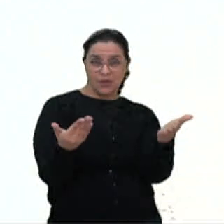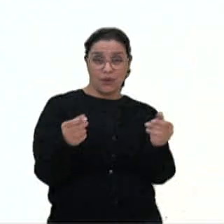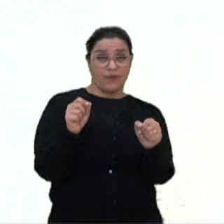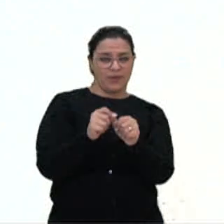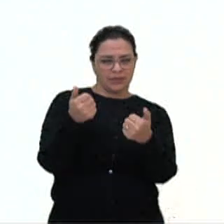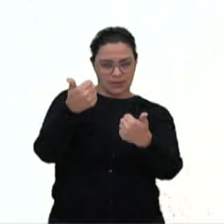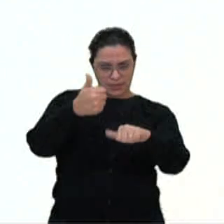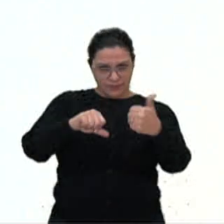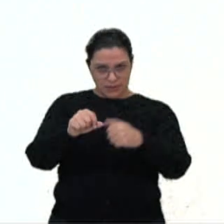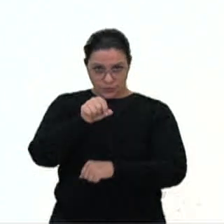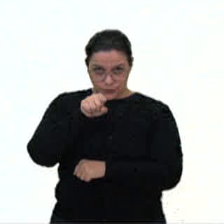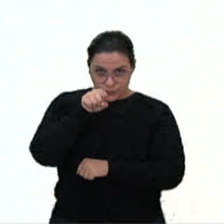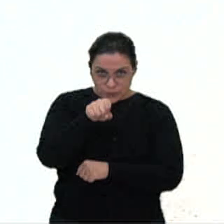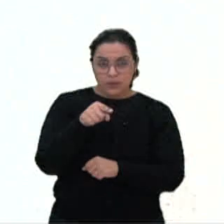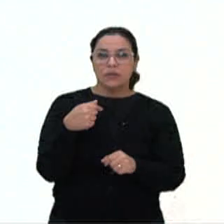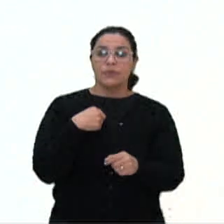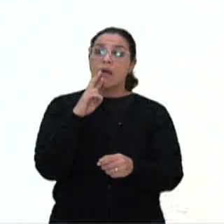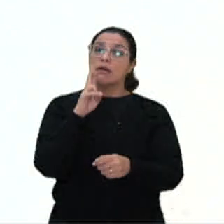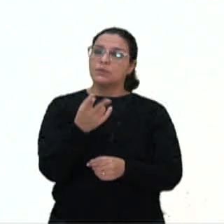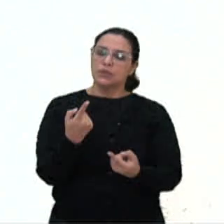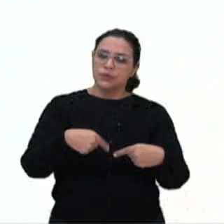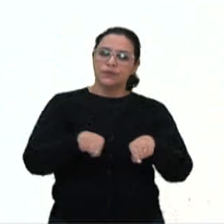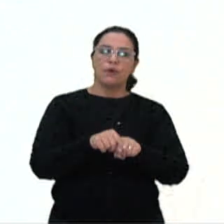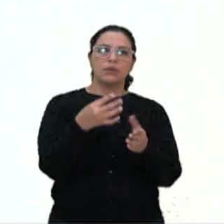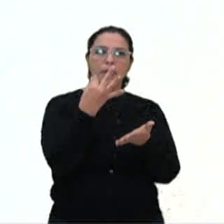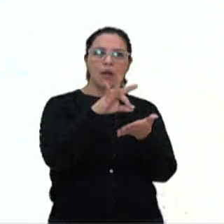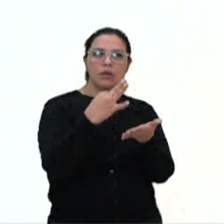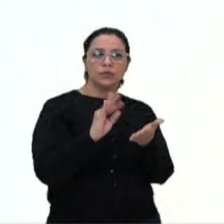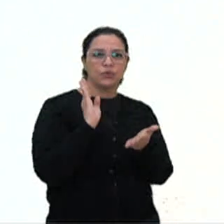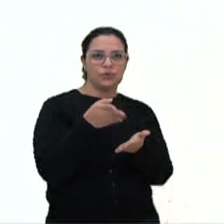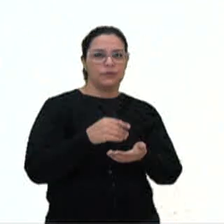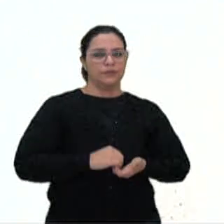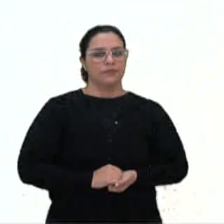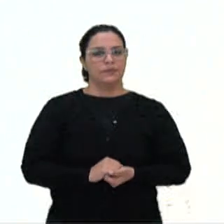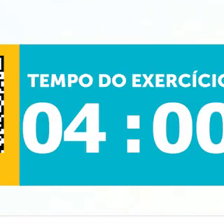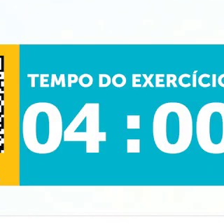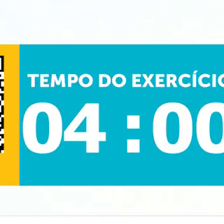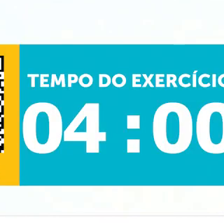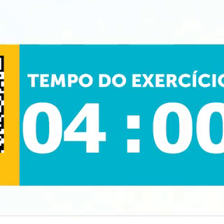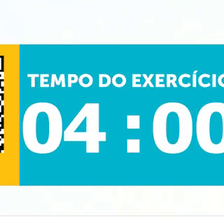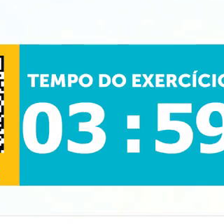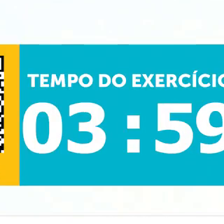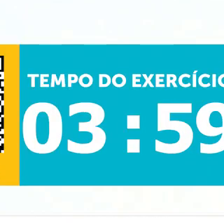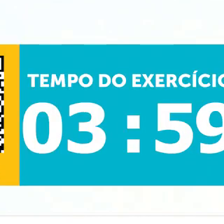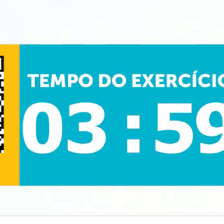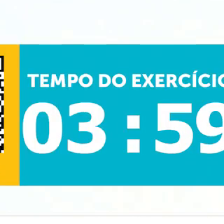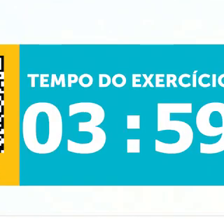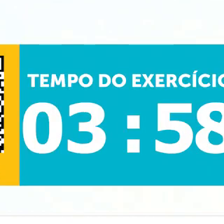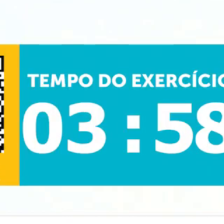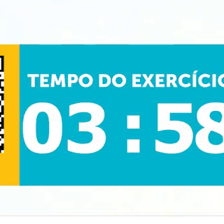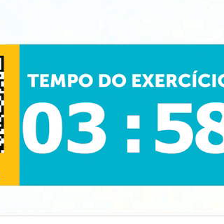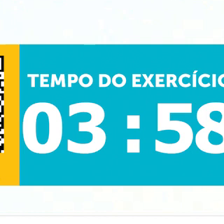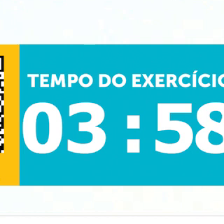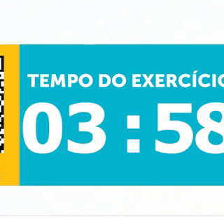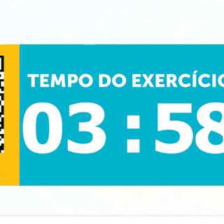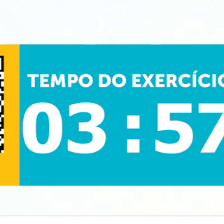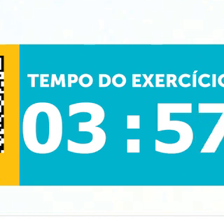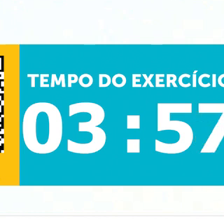Façam a análise de vocês, respondam e a gente volta em seguida com a correção.